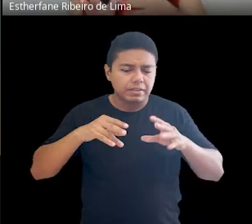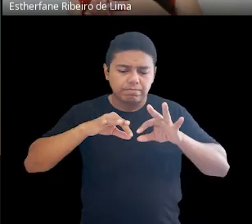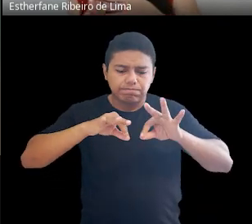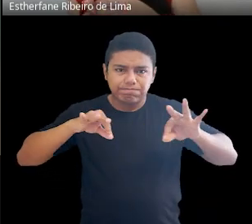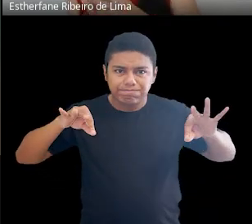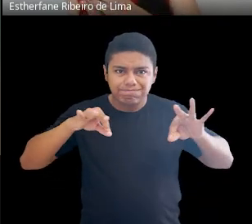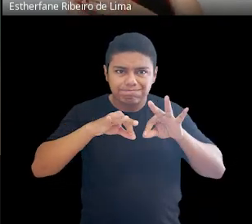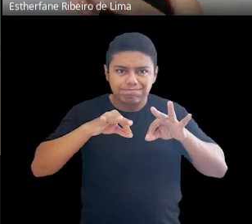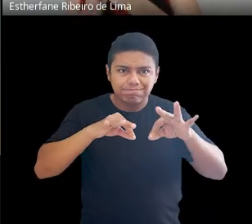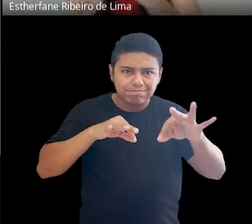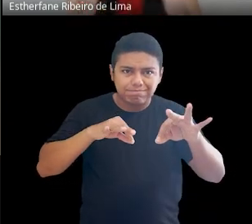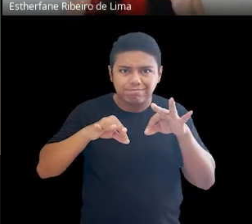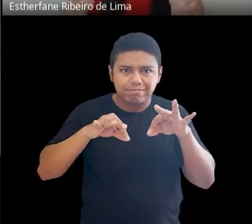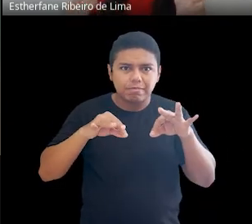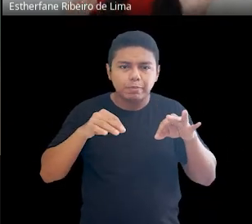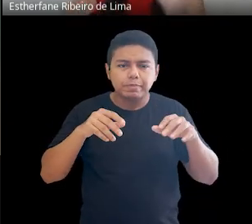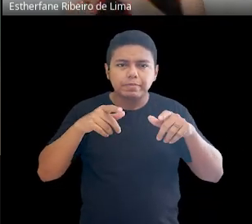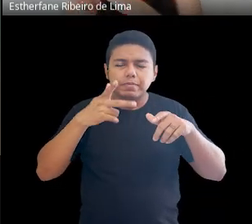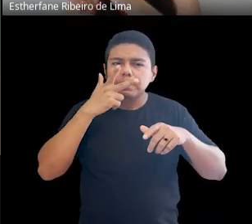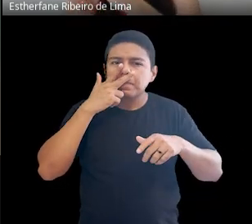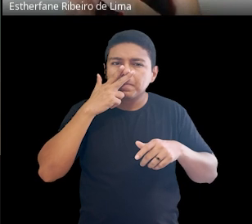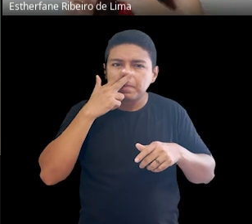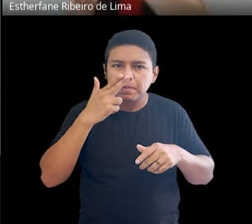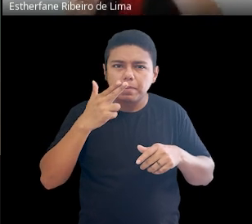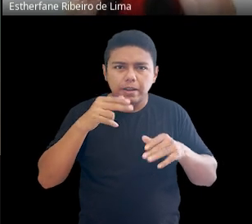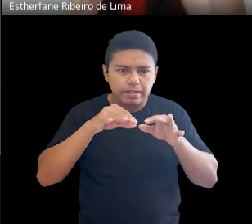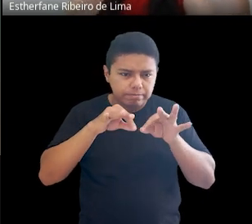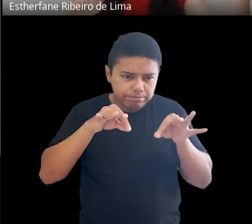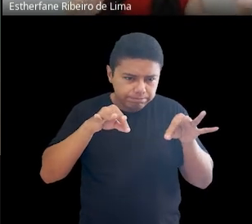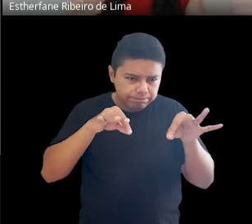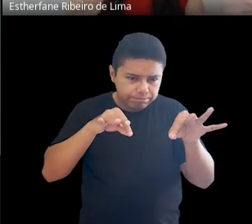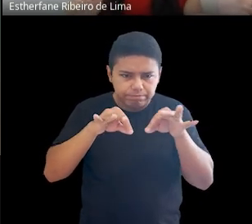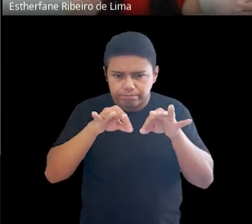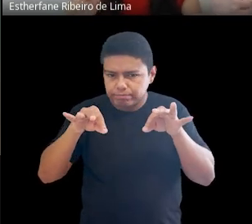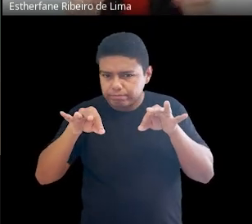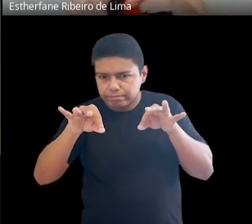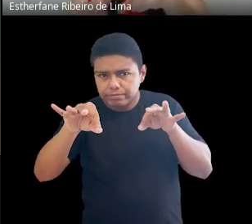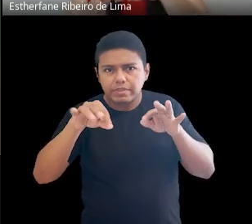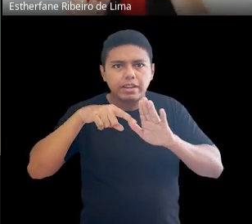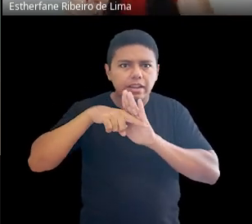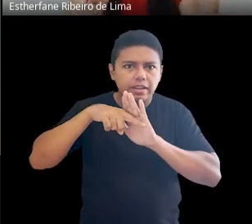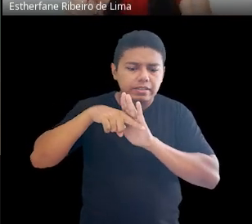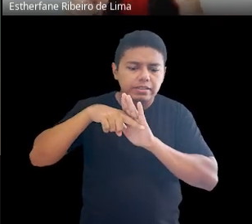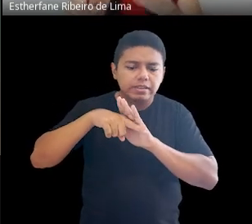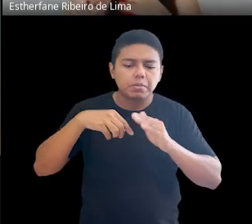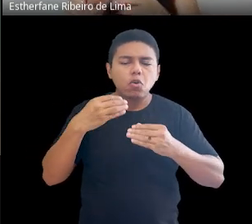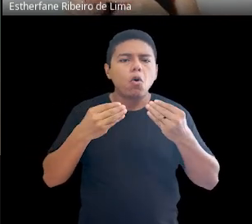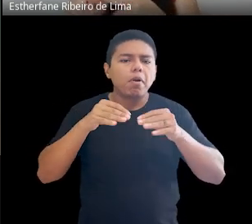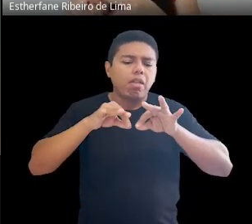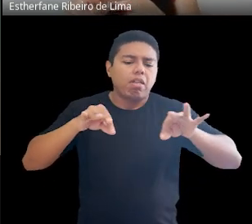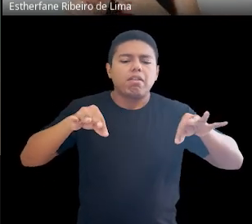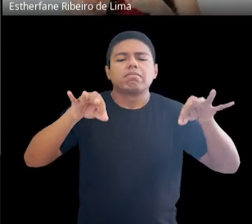métrica e não só passar, colocou na sínfise púbica e você vai realizar o exame assim, somente passar a fita.